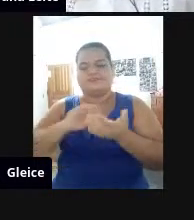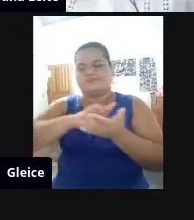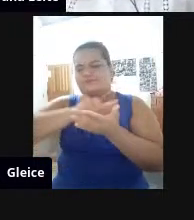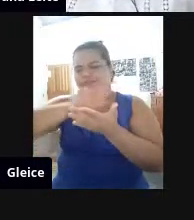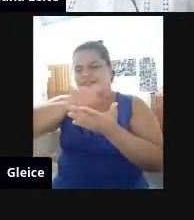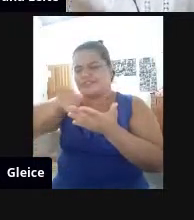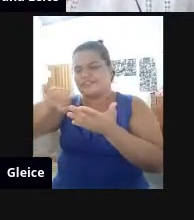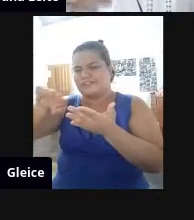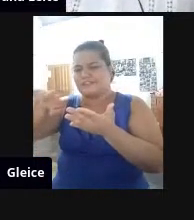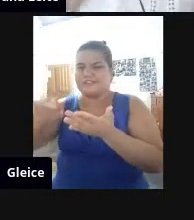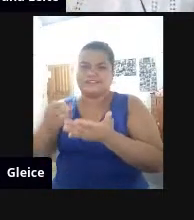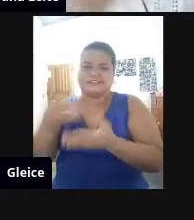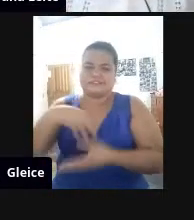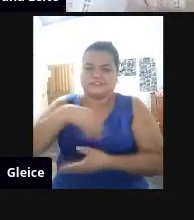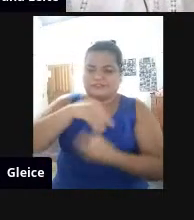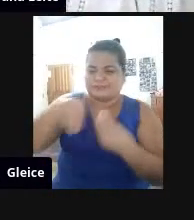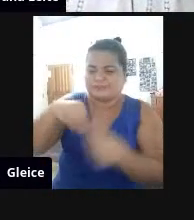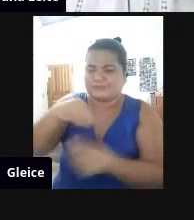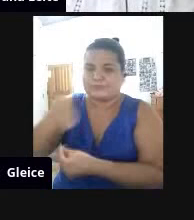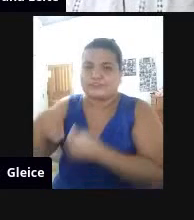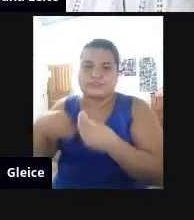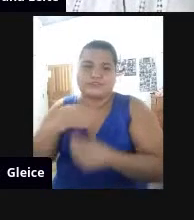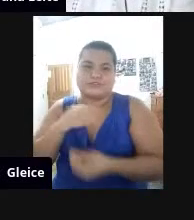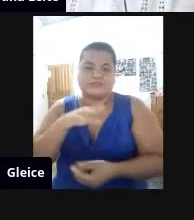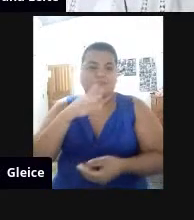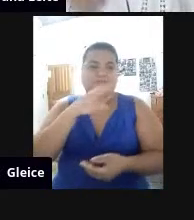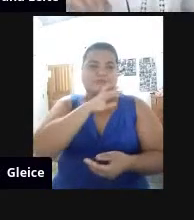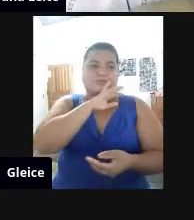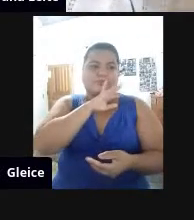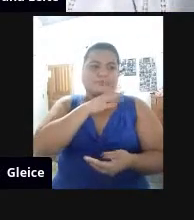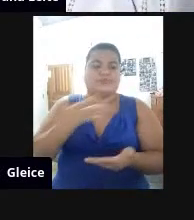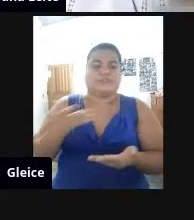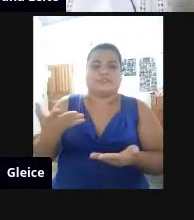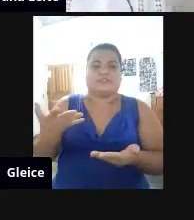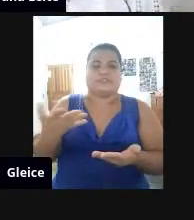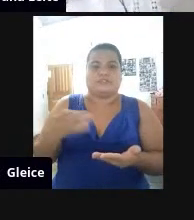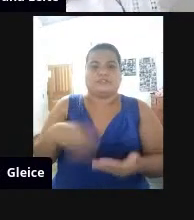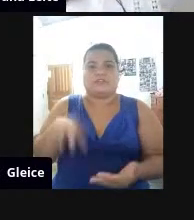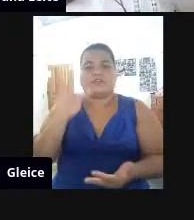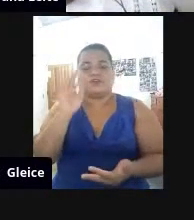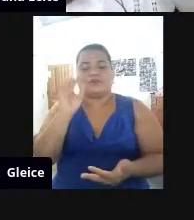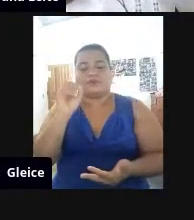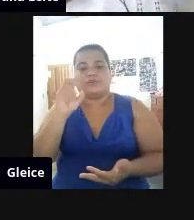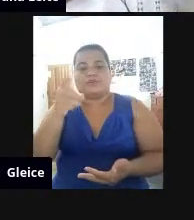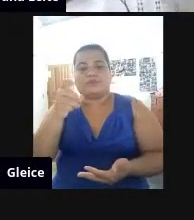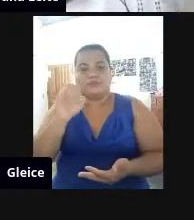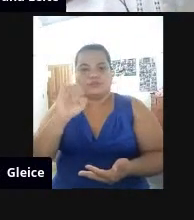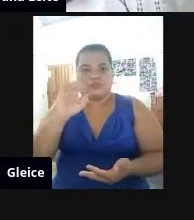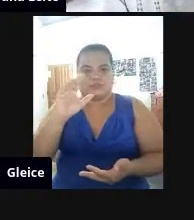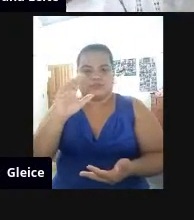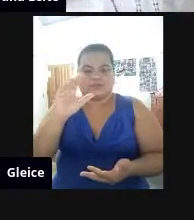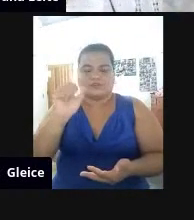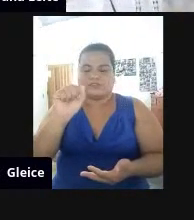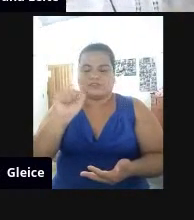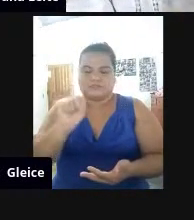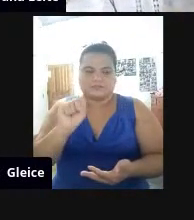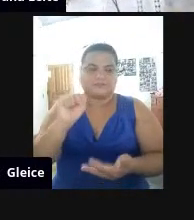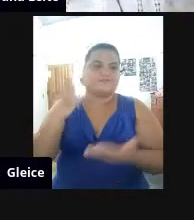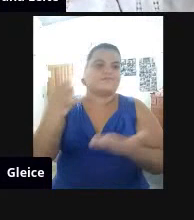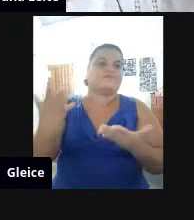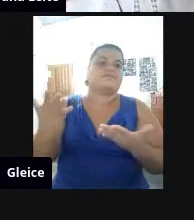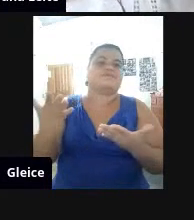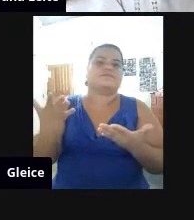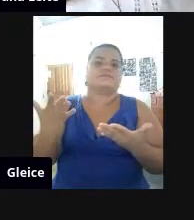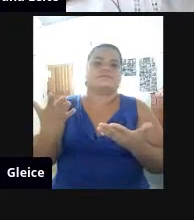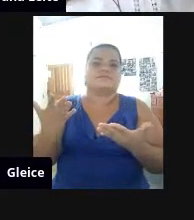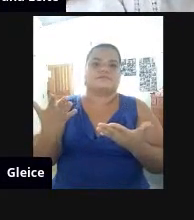que, como podem ser tóxicas, e como a gente falou, é um indivíduo que tem mais dificuldade de detoxificar, alto